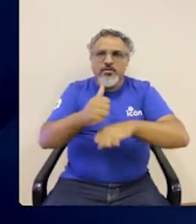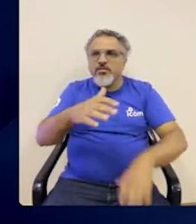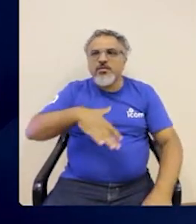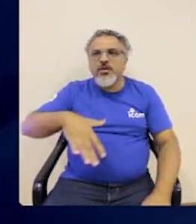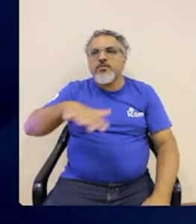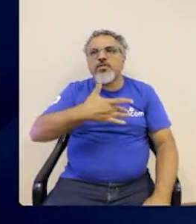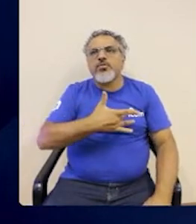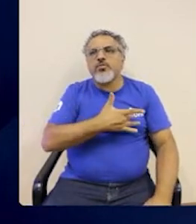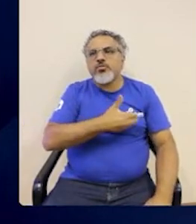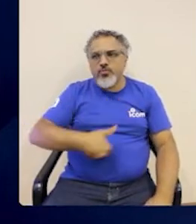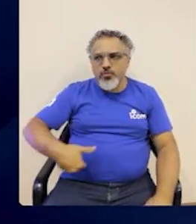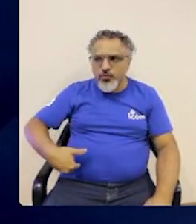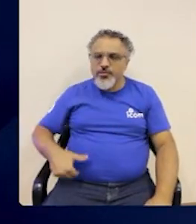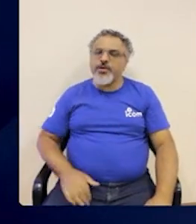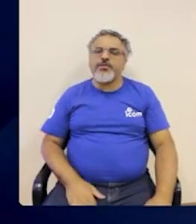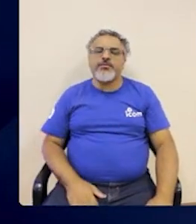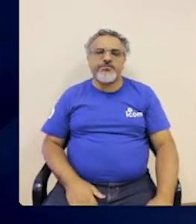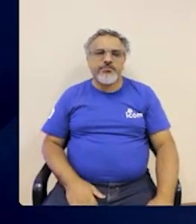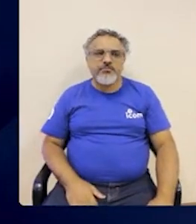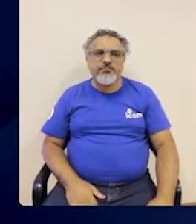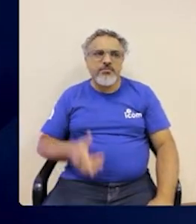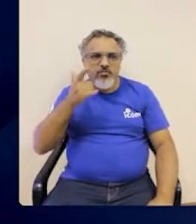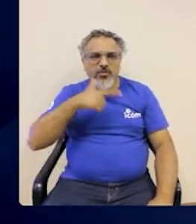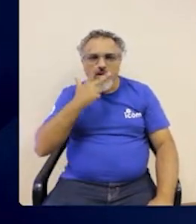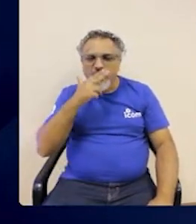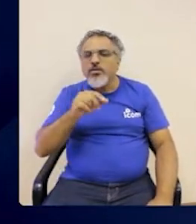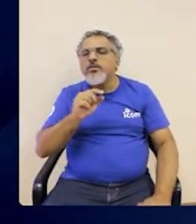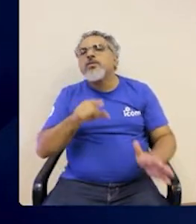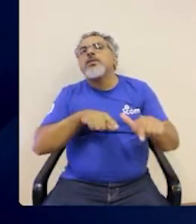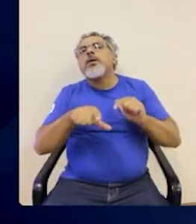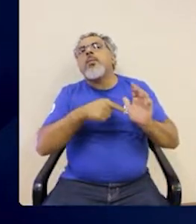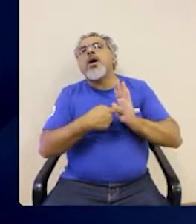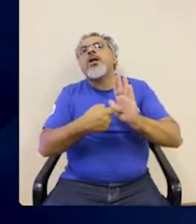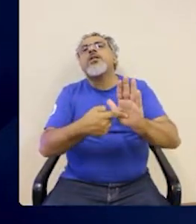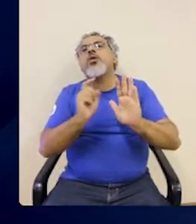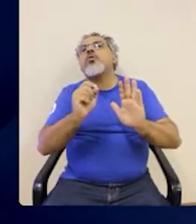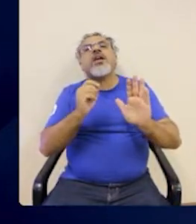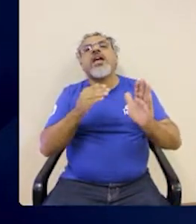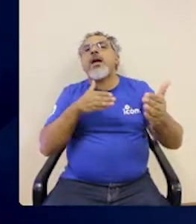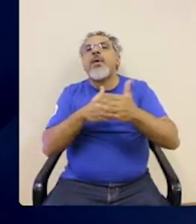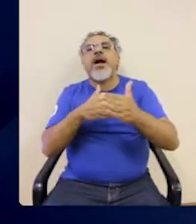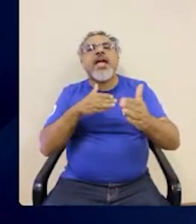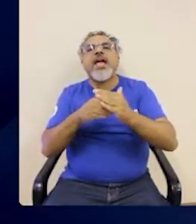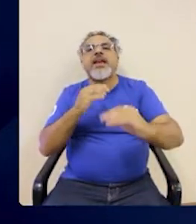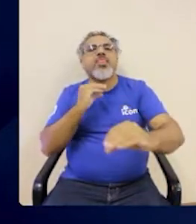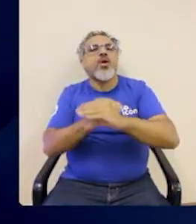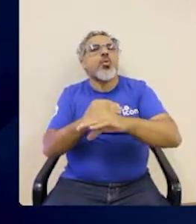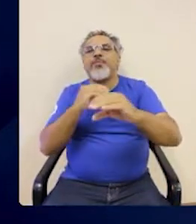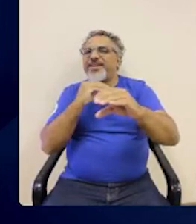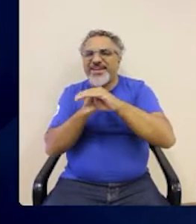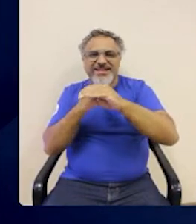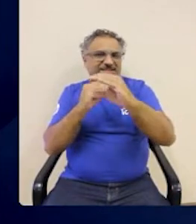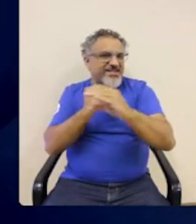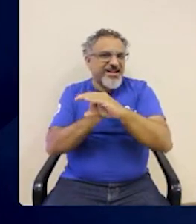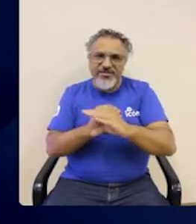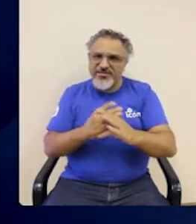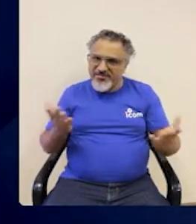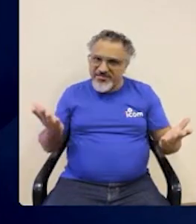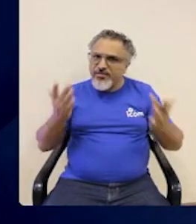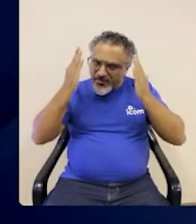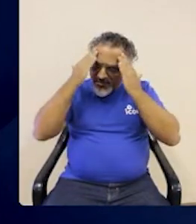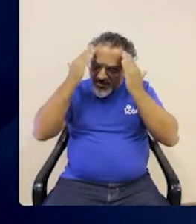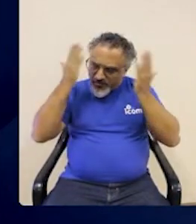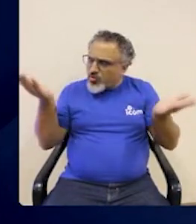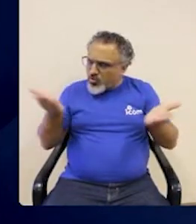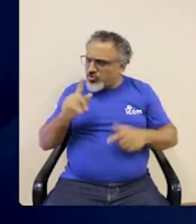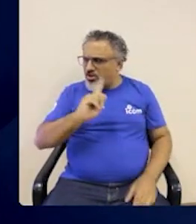o que que esses dois trabalhos trazem de achados principais é a barreira de idioma, que hoje a gente sabe que não é exatamente uma barreira,